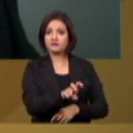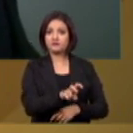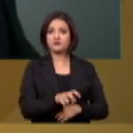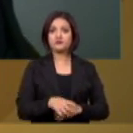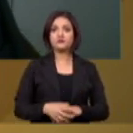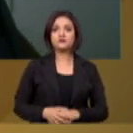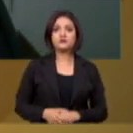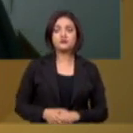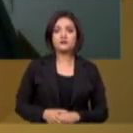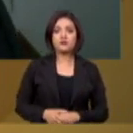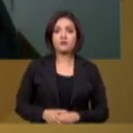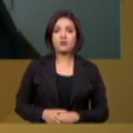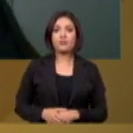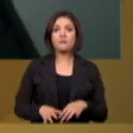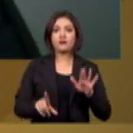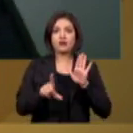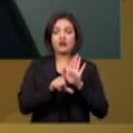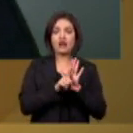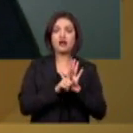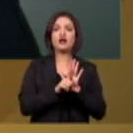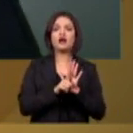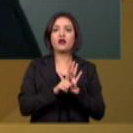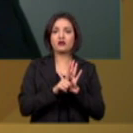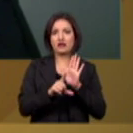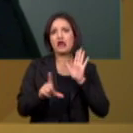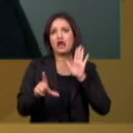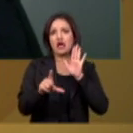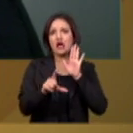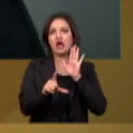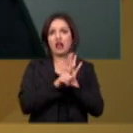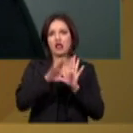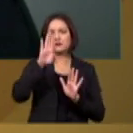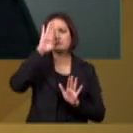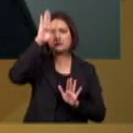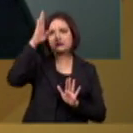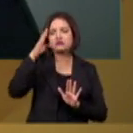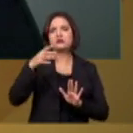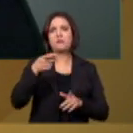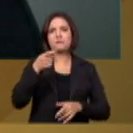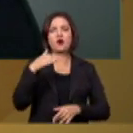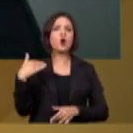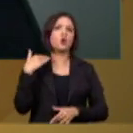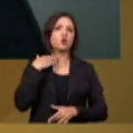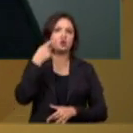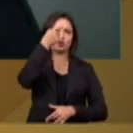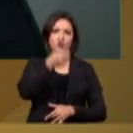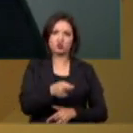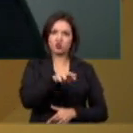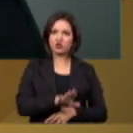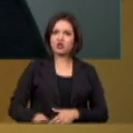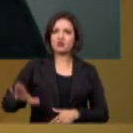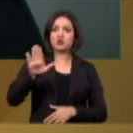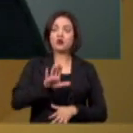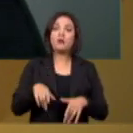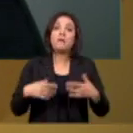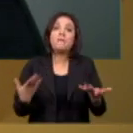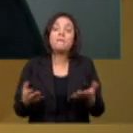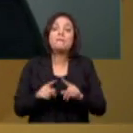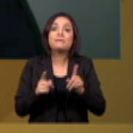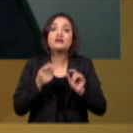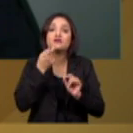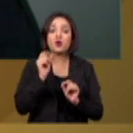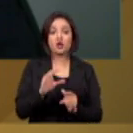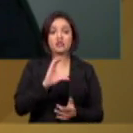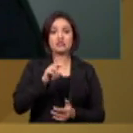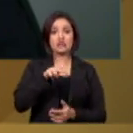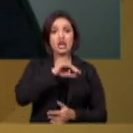com sabemos a lei orgânica da magistratura nacional o que se sustentar fundamentalmente que